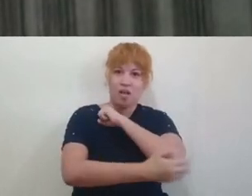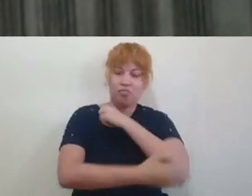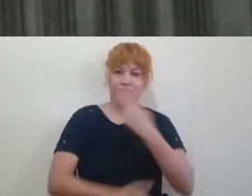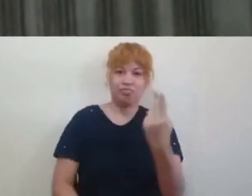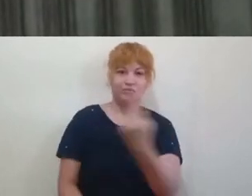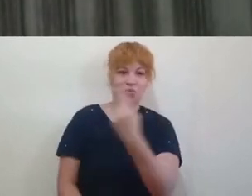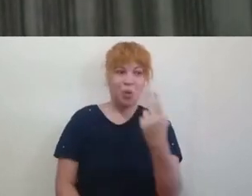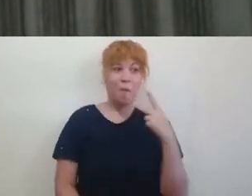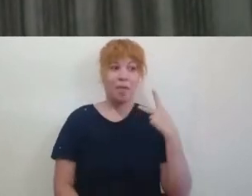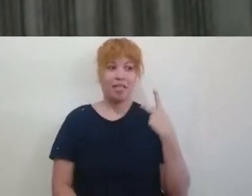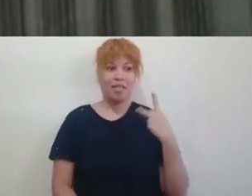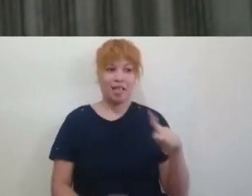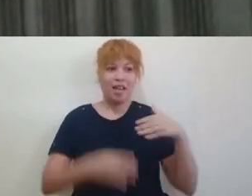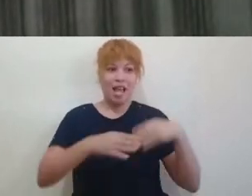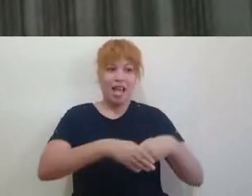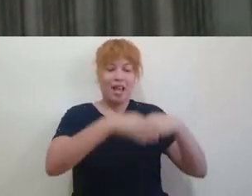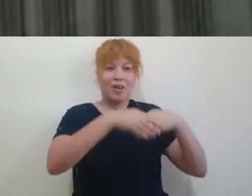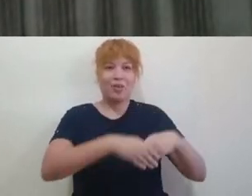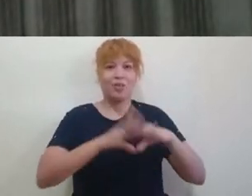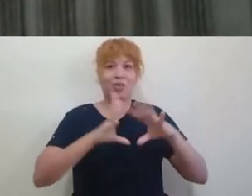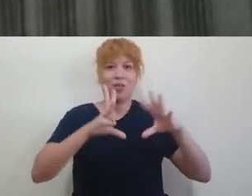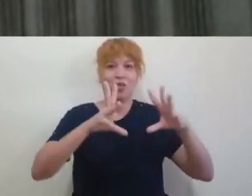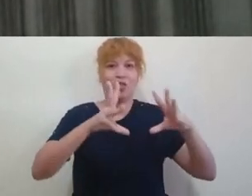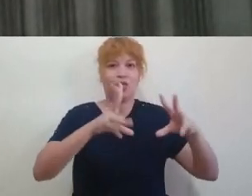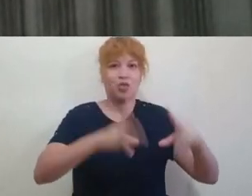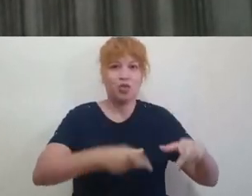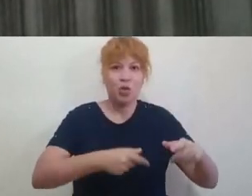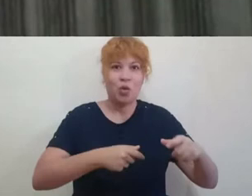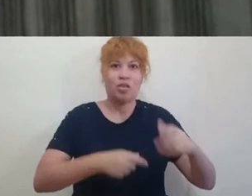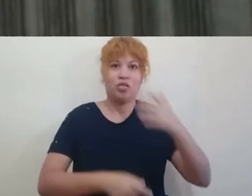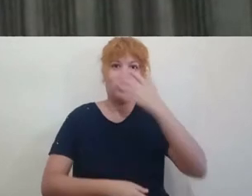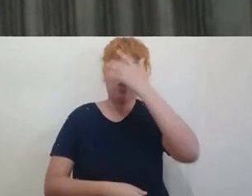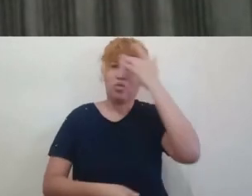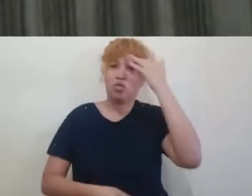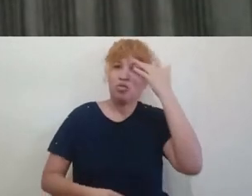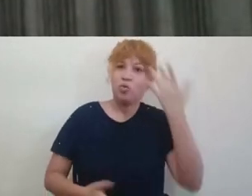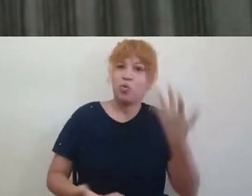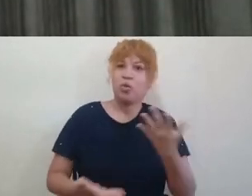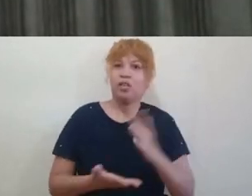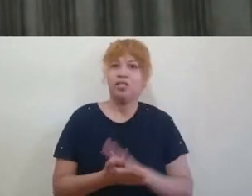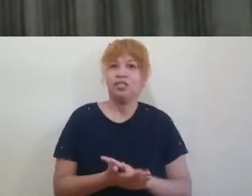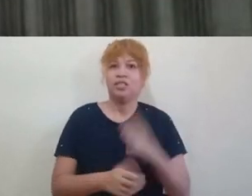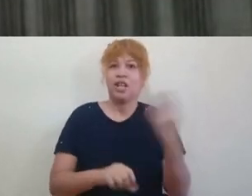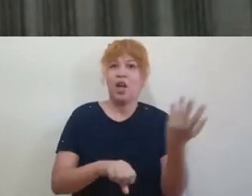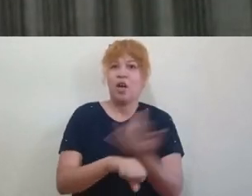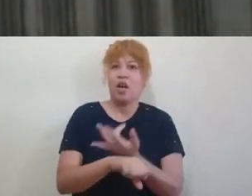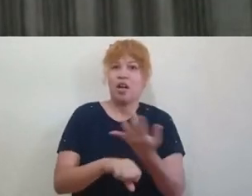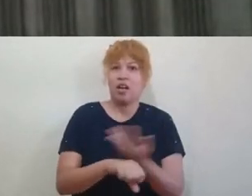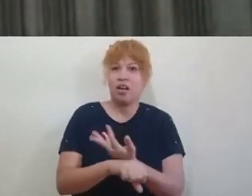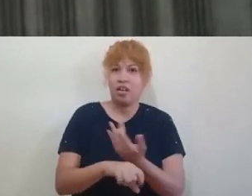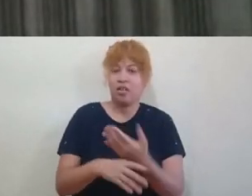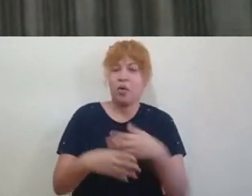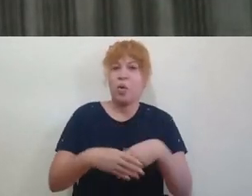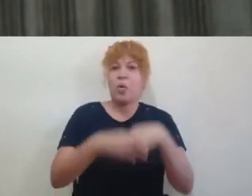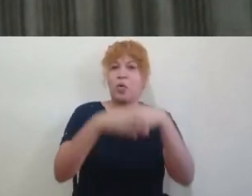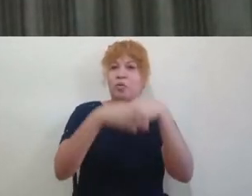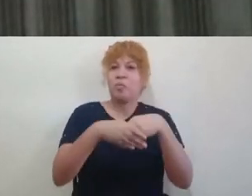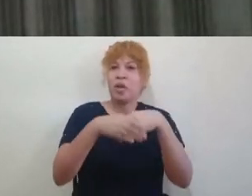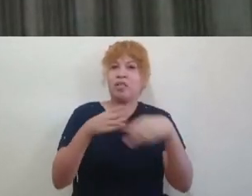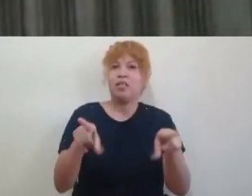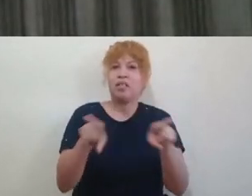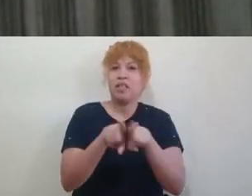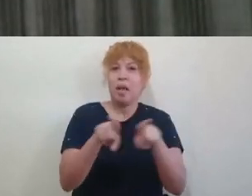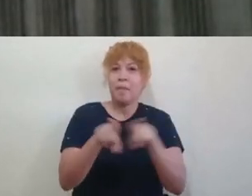qual saúdo aos demais colaboradores e colaboradoras da UFRPE. Cumprimento agora o